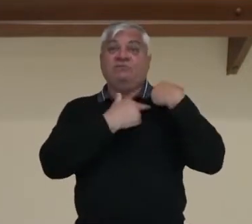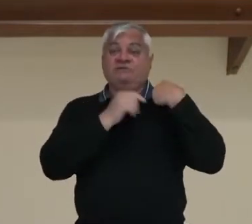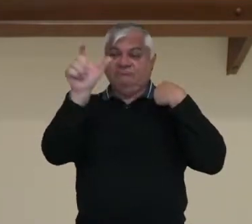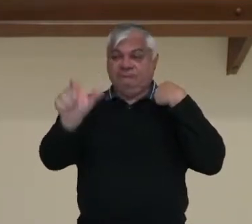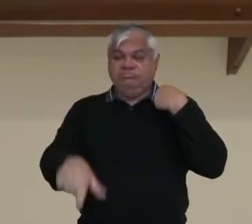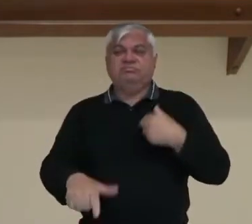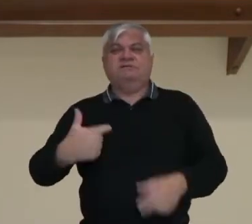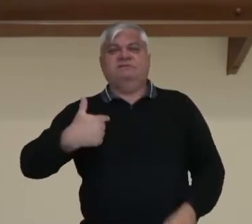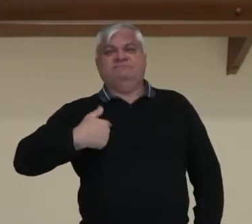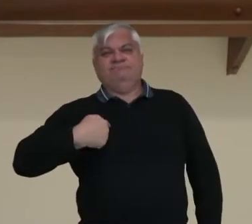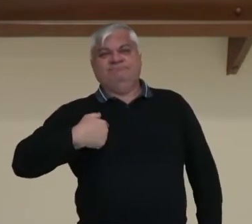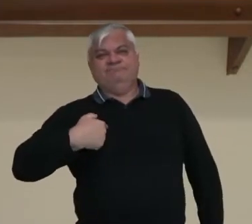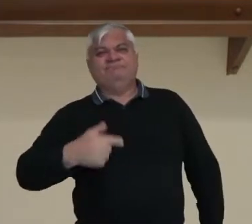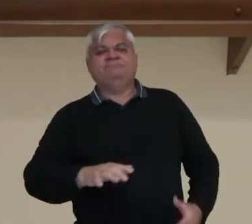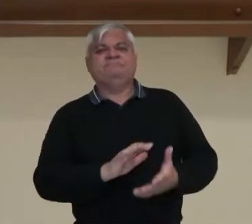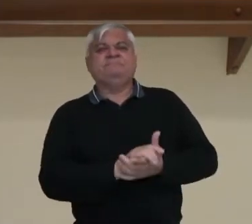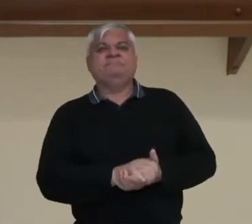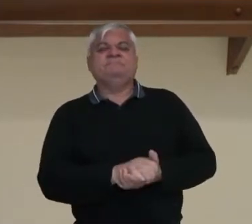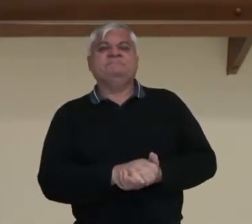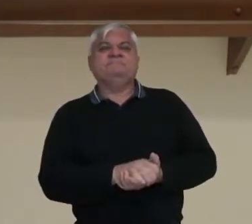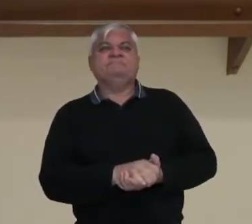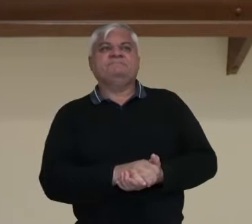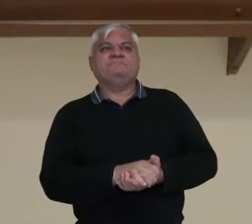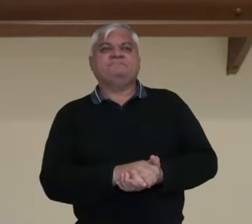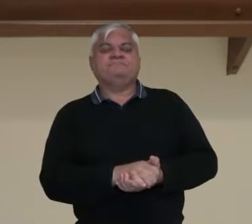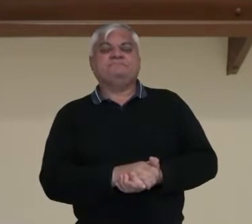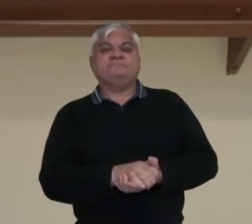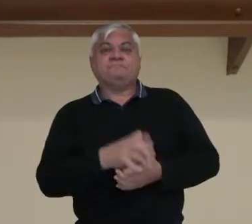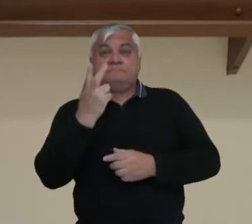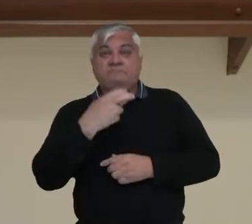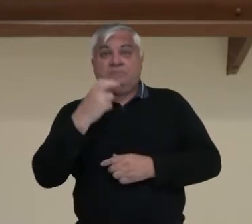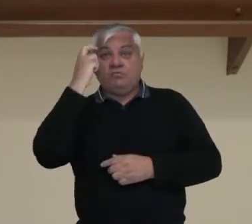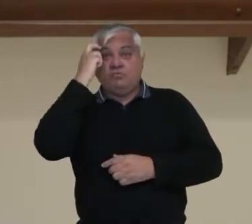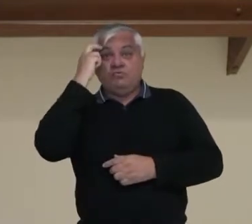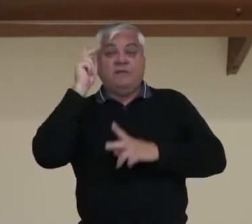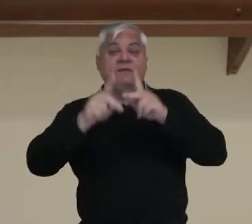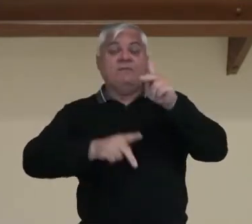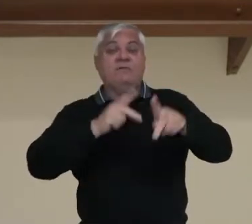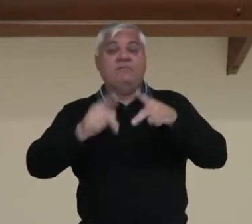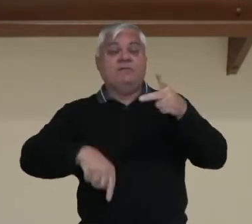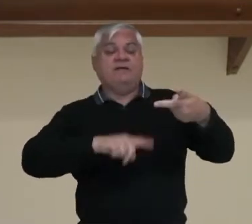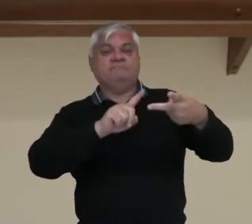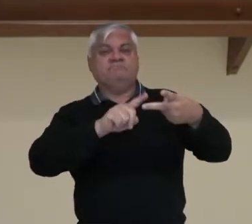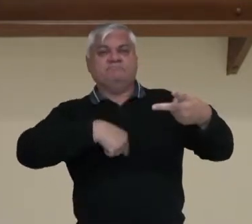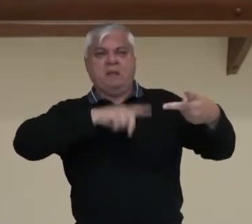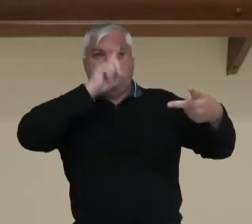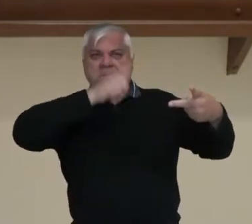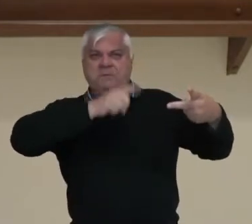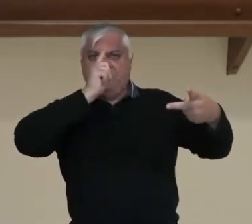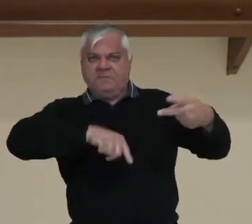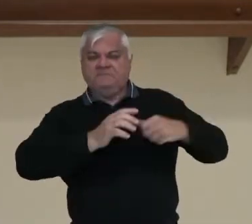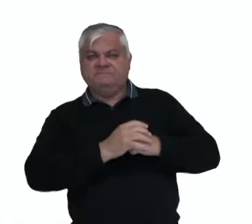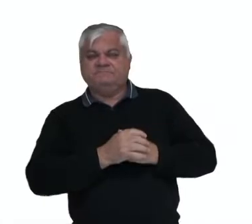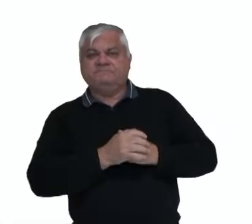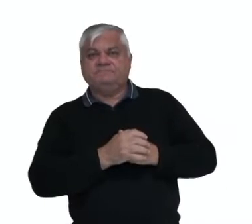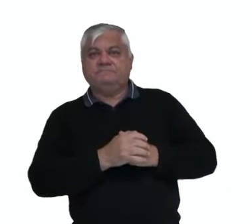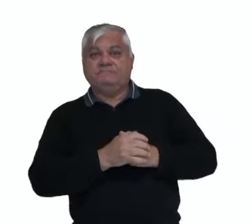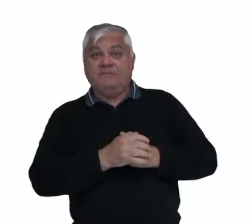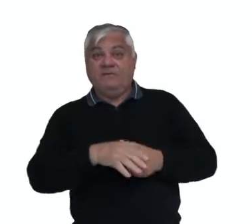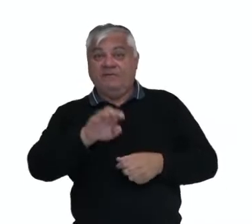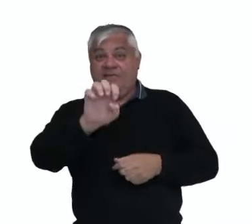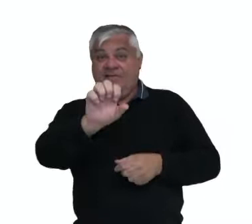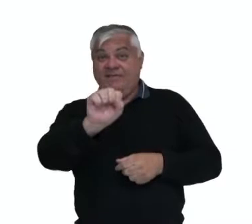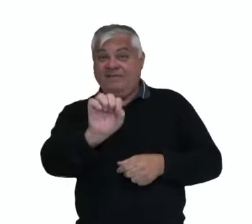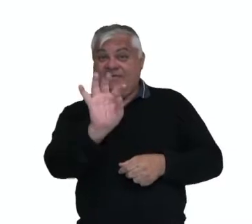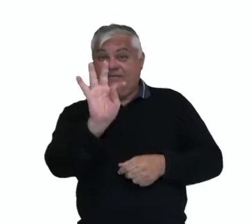Getúlio Vargas. Bom, a cultura popular e o autoritarismo. O Estado Novo ele foi marcado ao